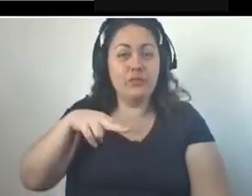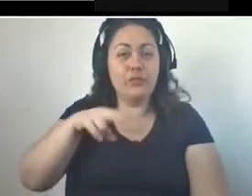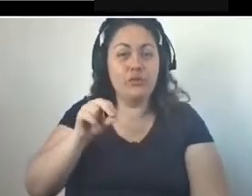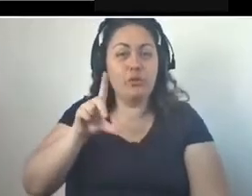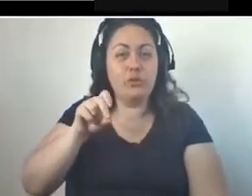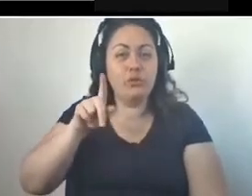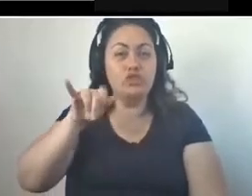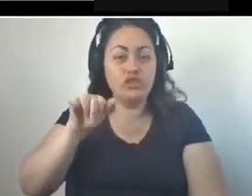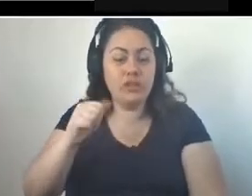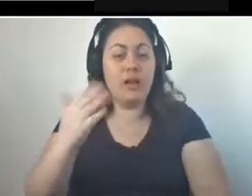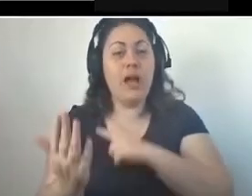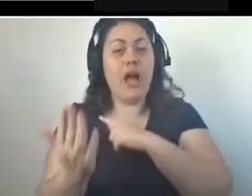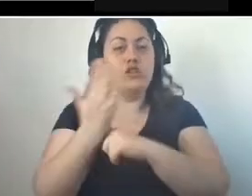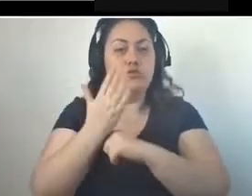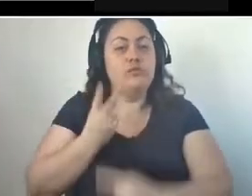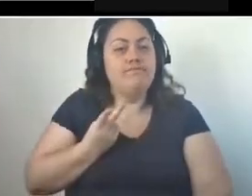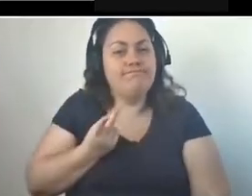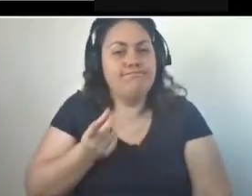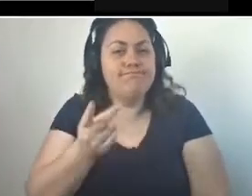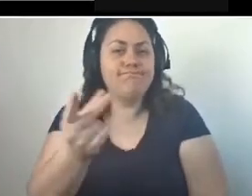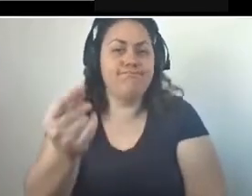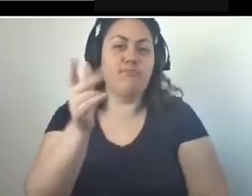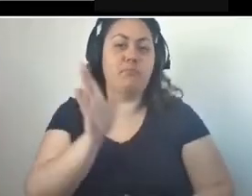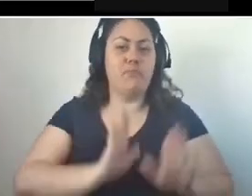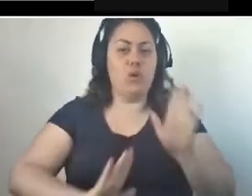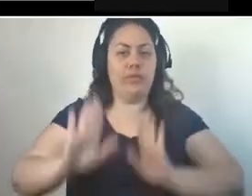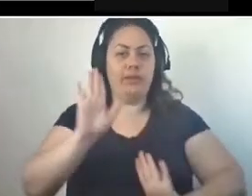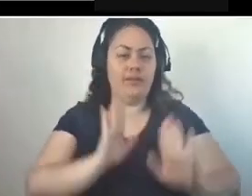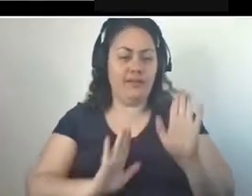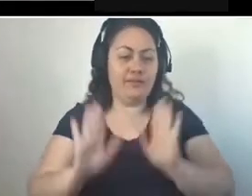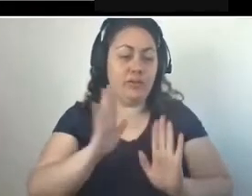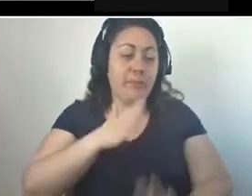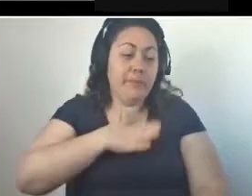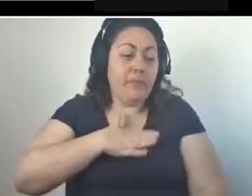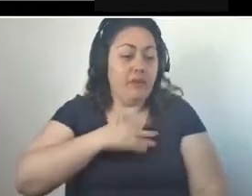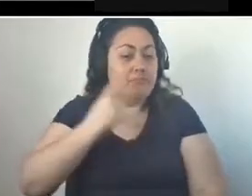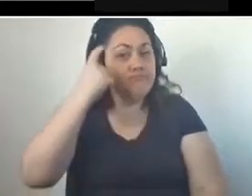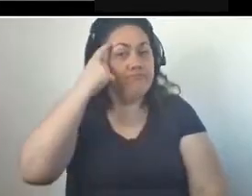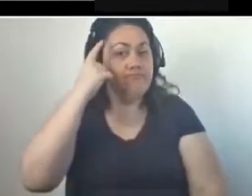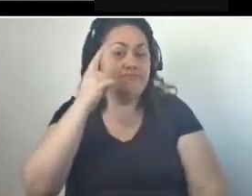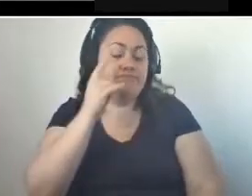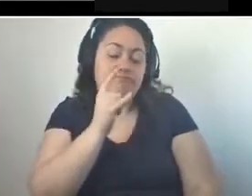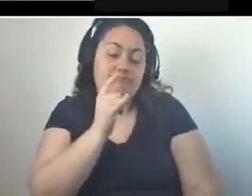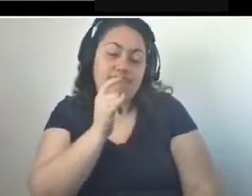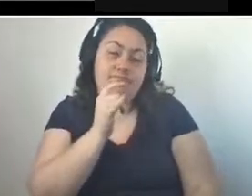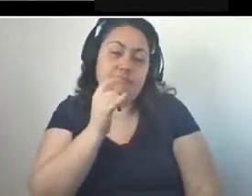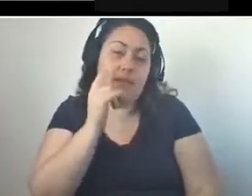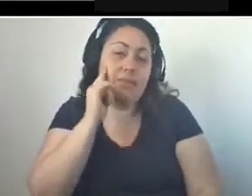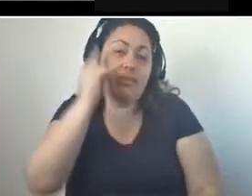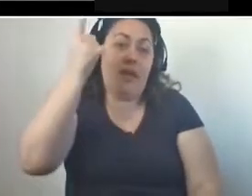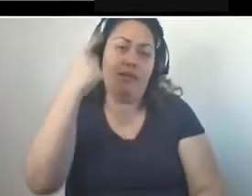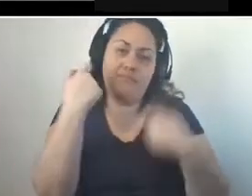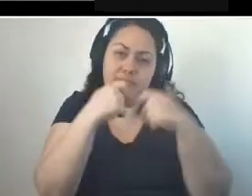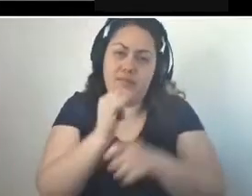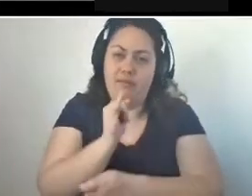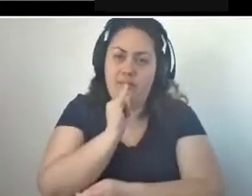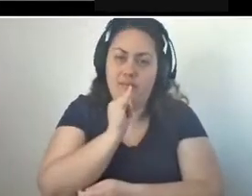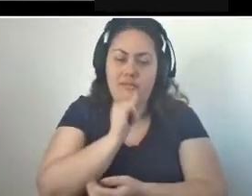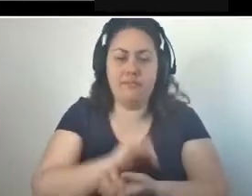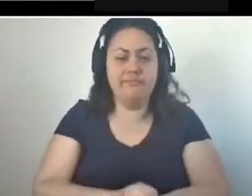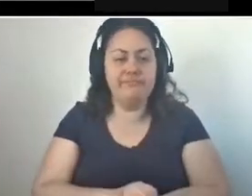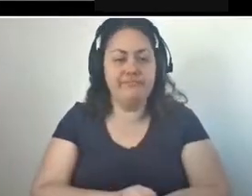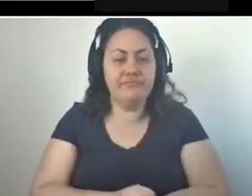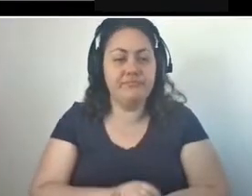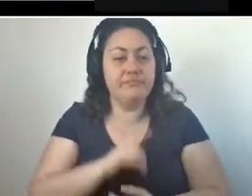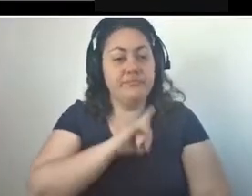imunidade a longo prazo, né? Então, isso aí, na verdade, é uma hipótese minha e a gente vai ter que testar. A Janssen é uma vacina interessante porque ela só tem